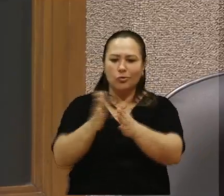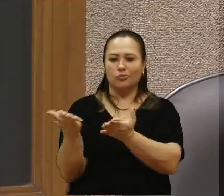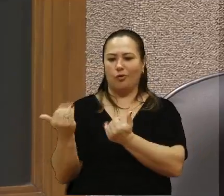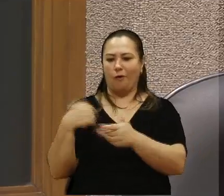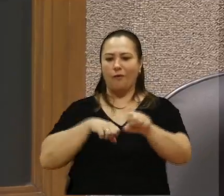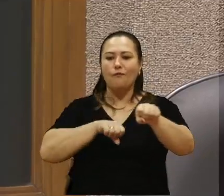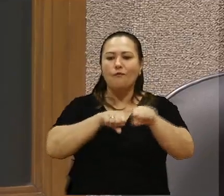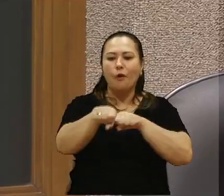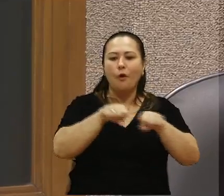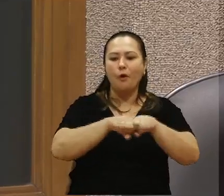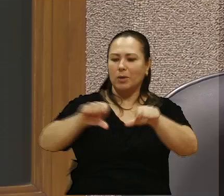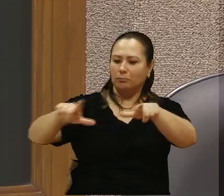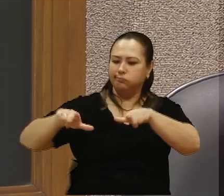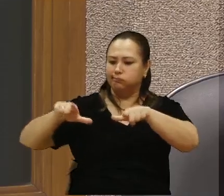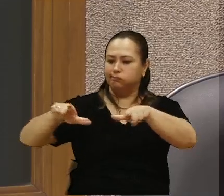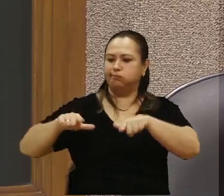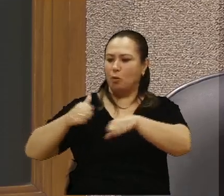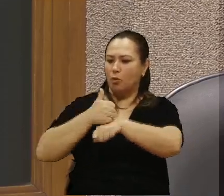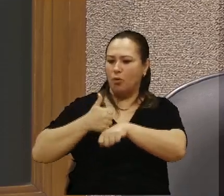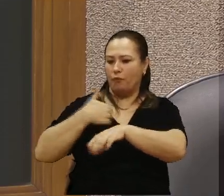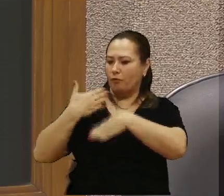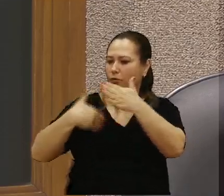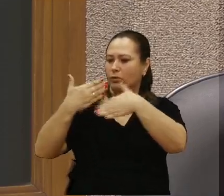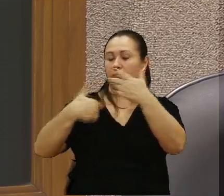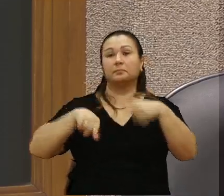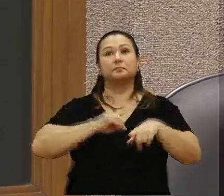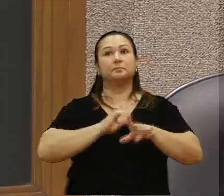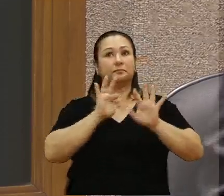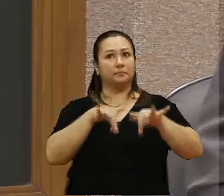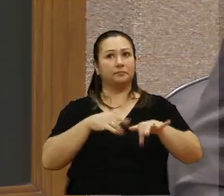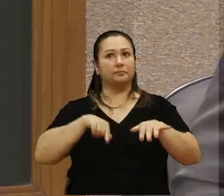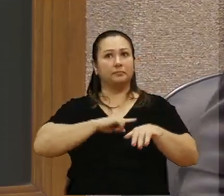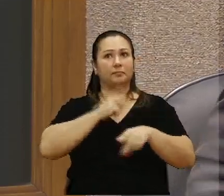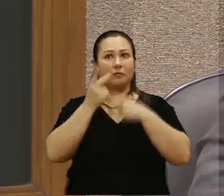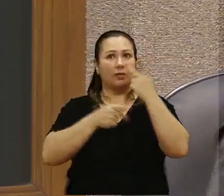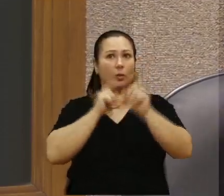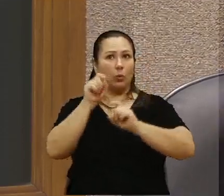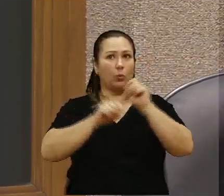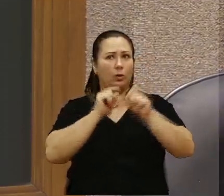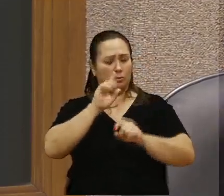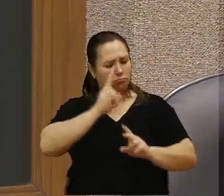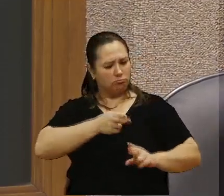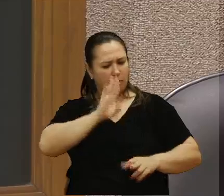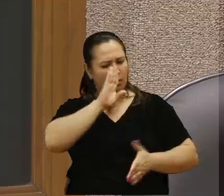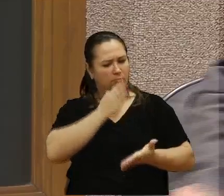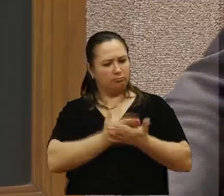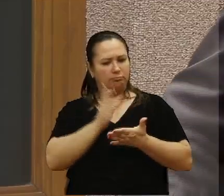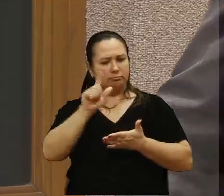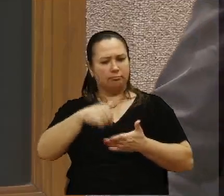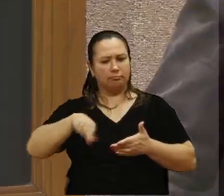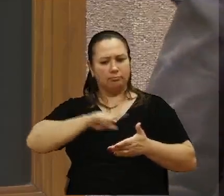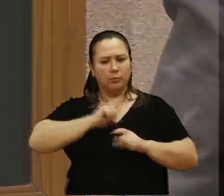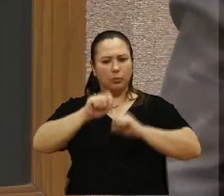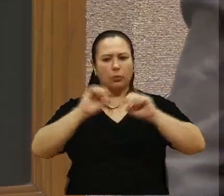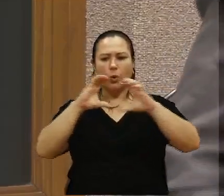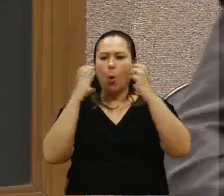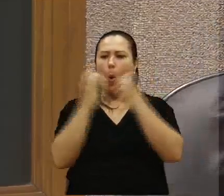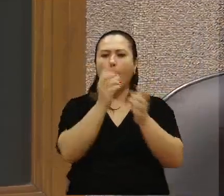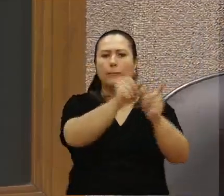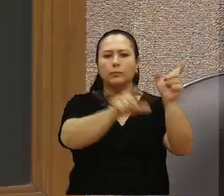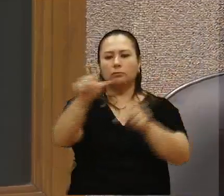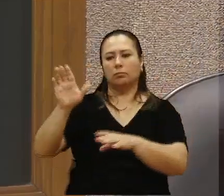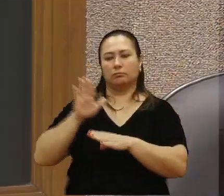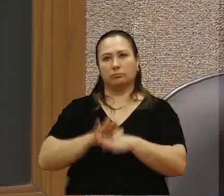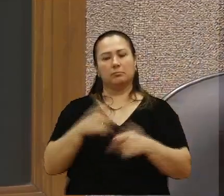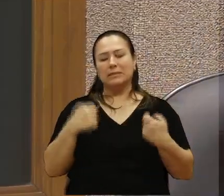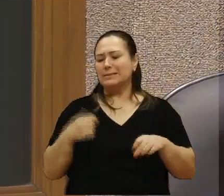E para finalizar, quero dizer o seguinte: eu sempre vou acreditar que a melhor forma é com a ajuda da comunidade, em tudo. Tem que